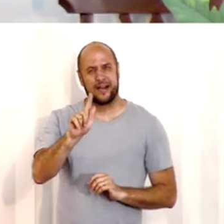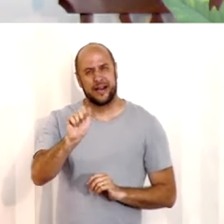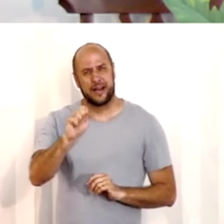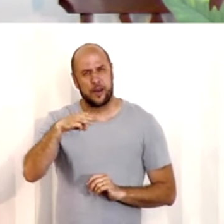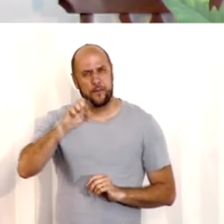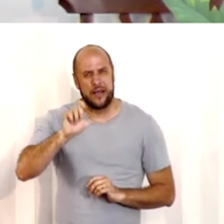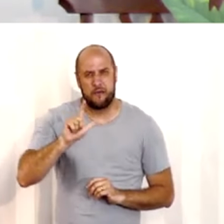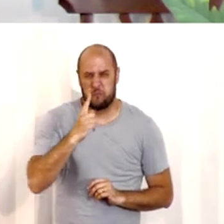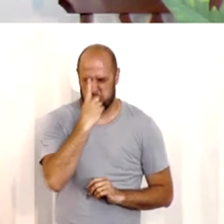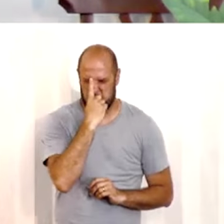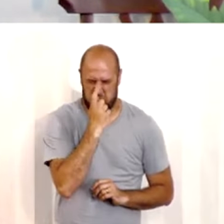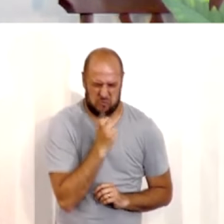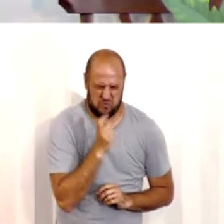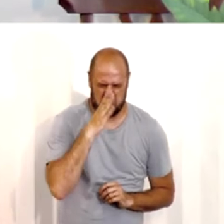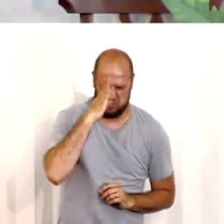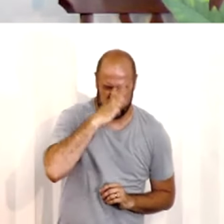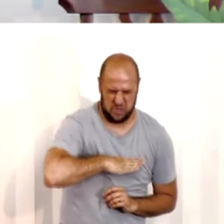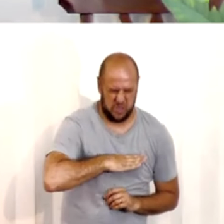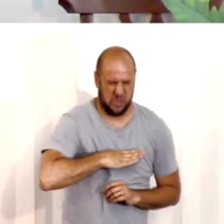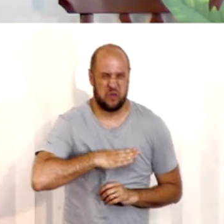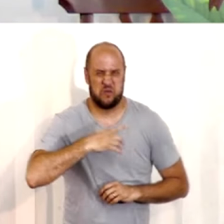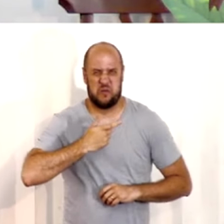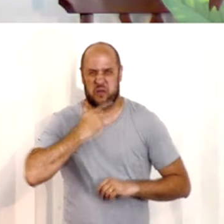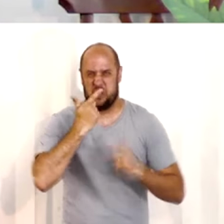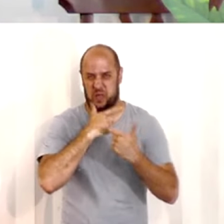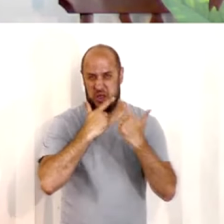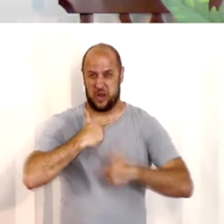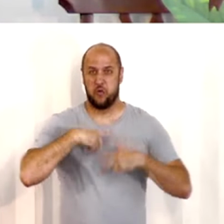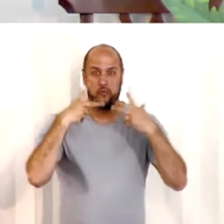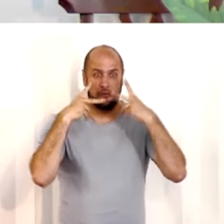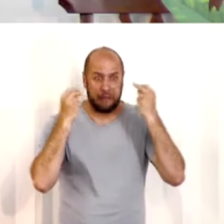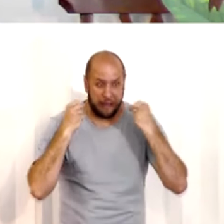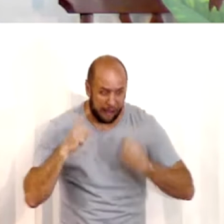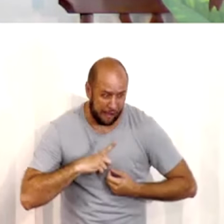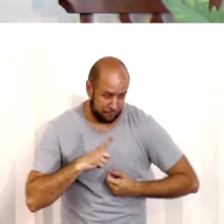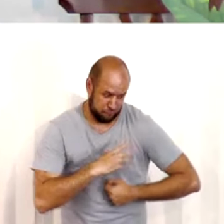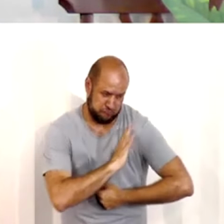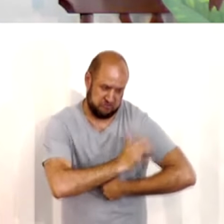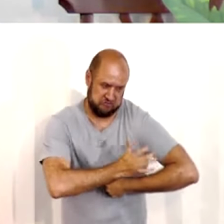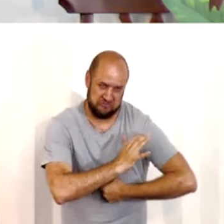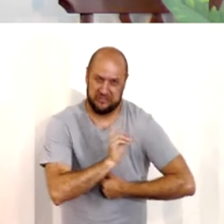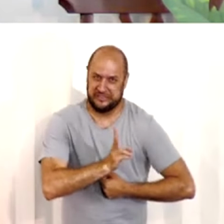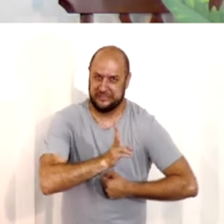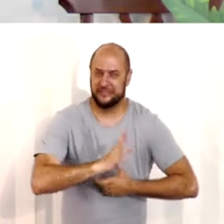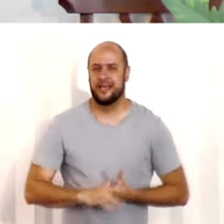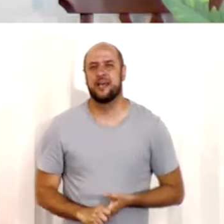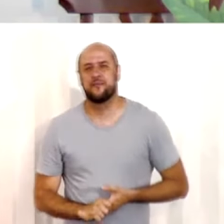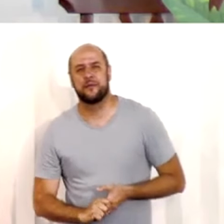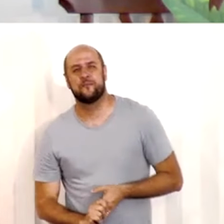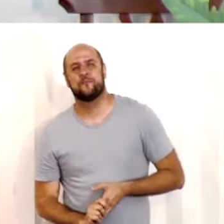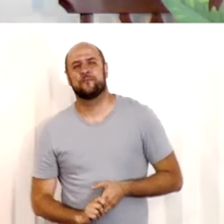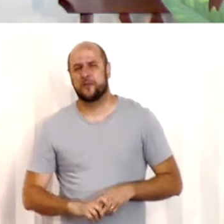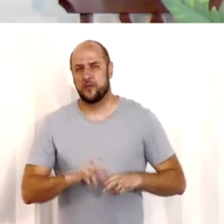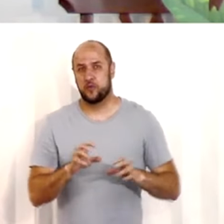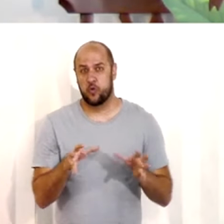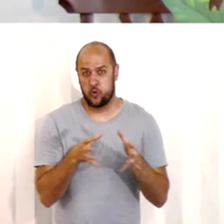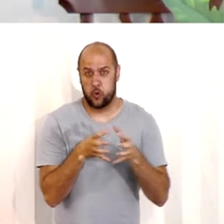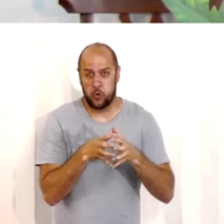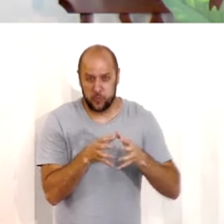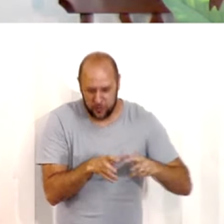né? Que medo que os Smurfs tinham. Então eles iam para as plantações de morangos e voltavam, e